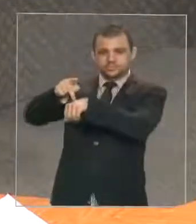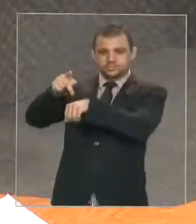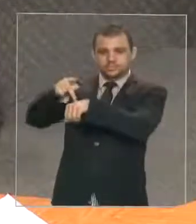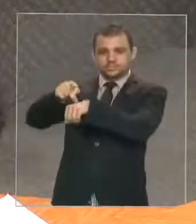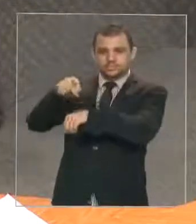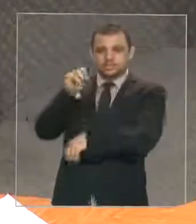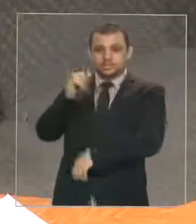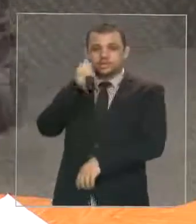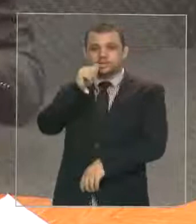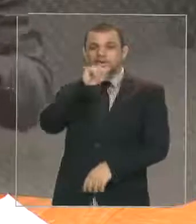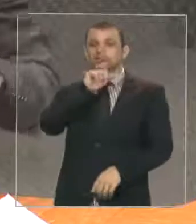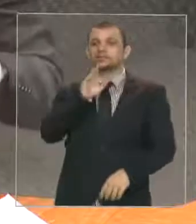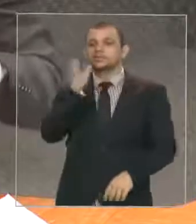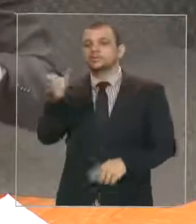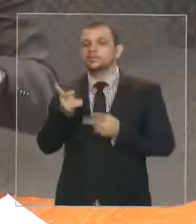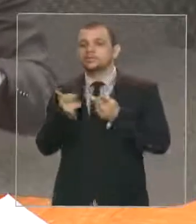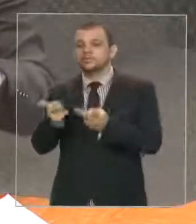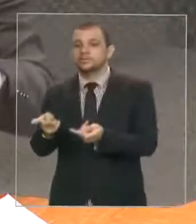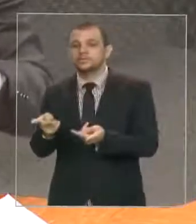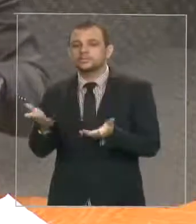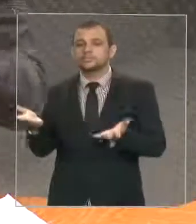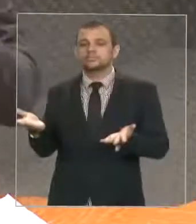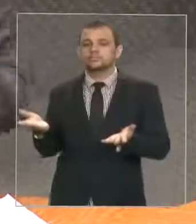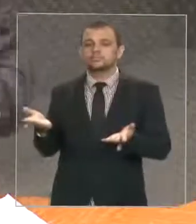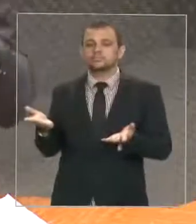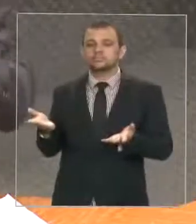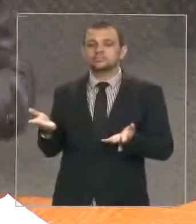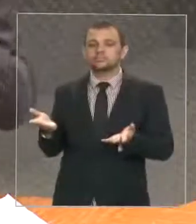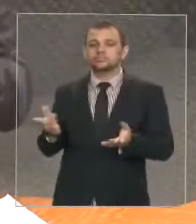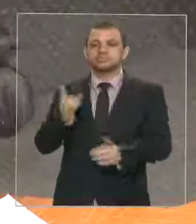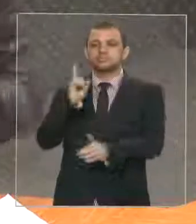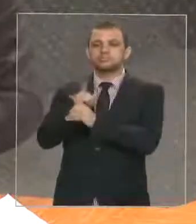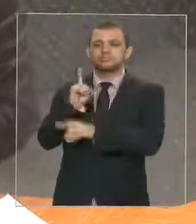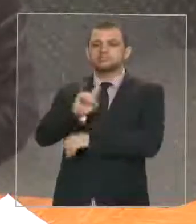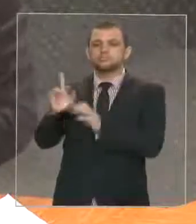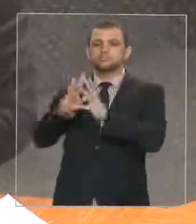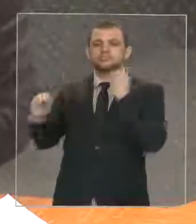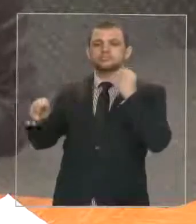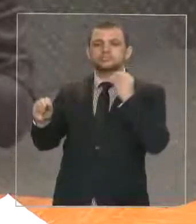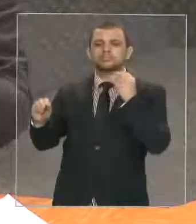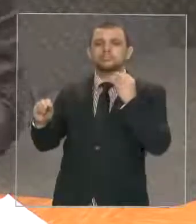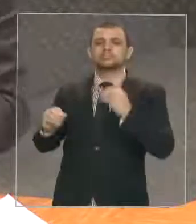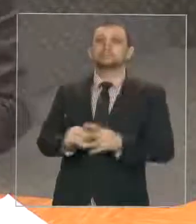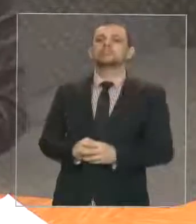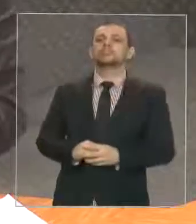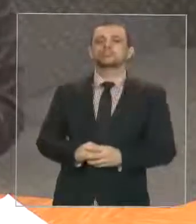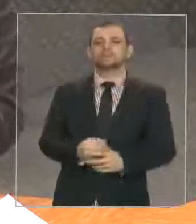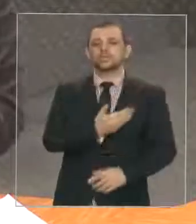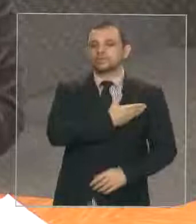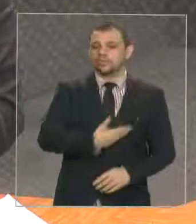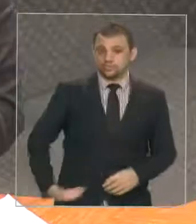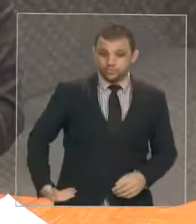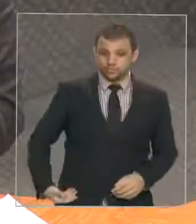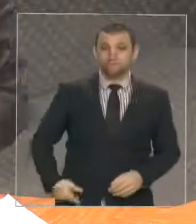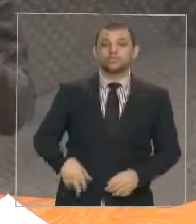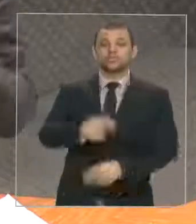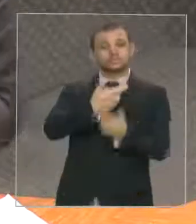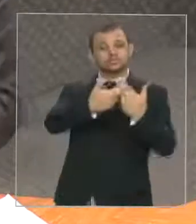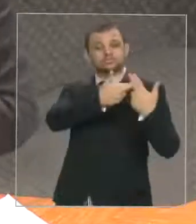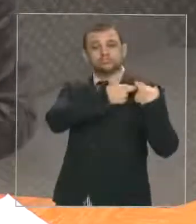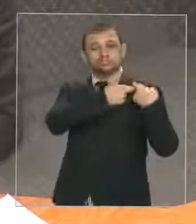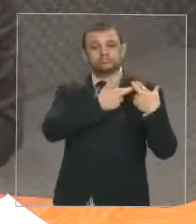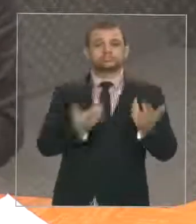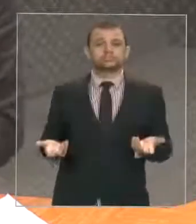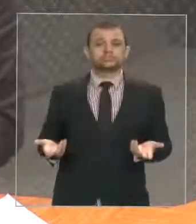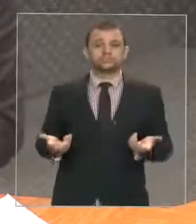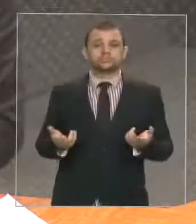fosse visitar e ela identificasse que o filho havia desaparecido, o Estado é responsável, é